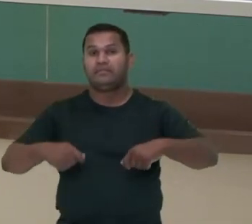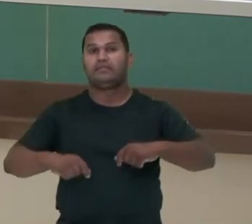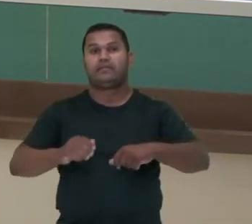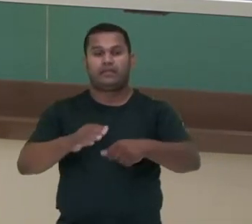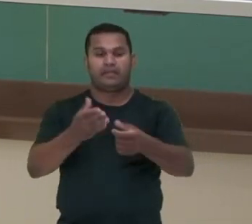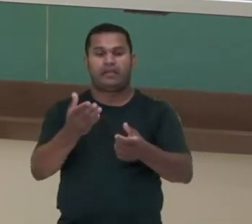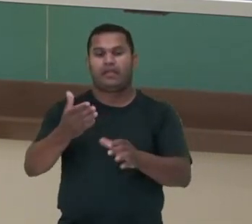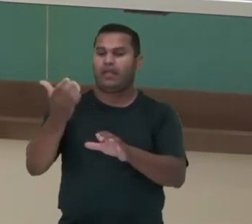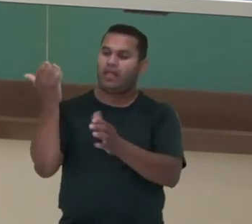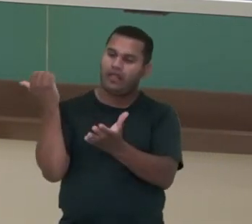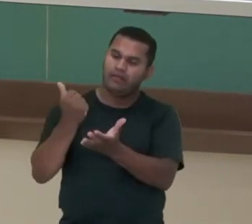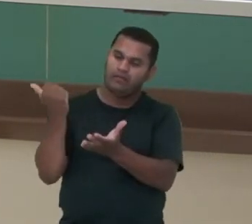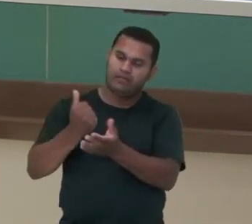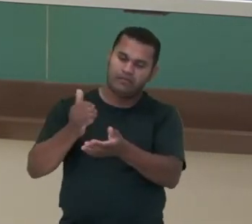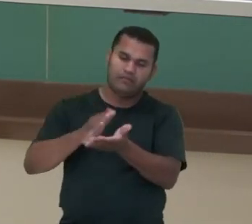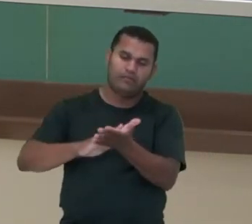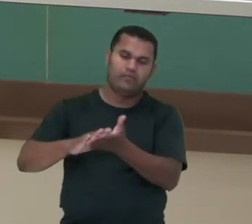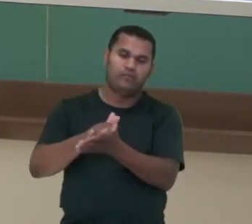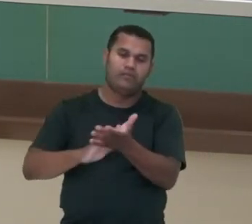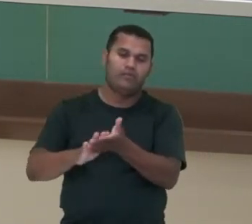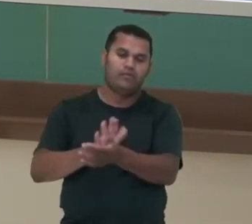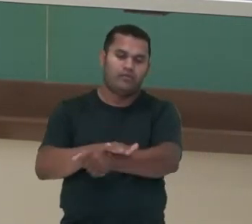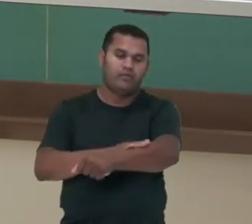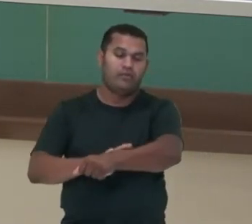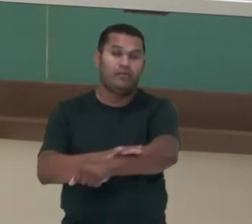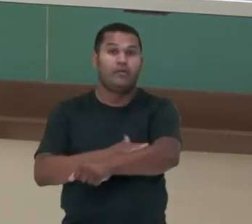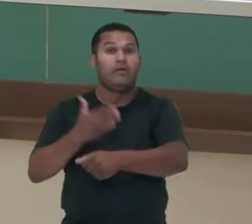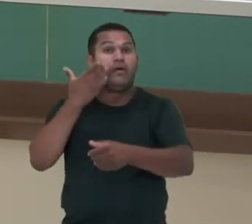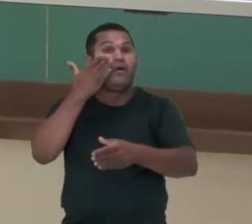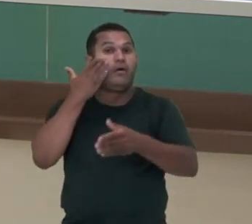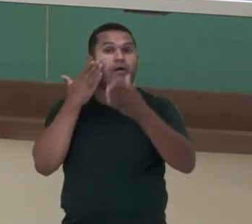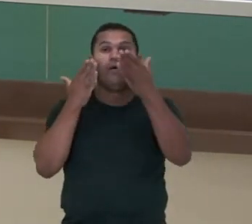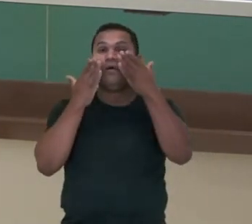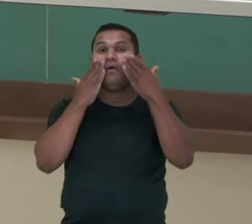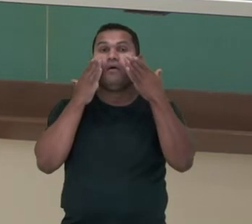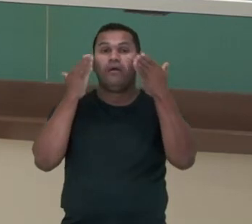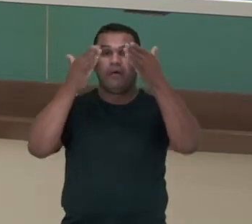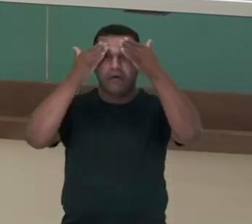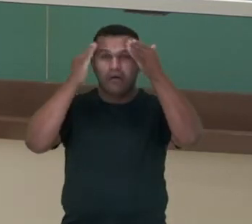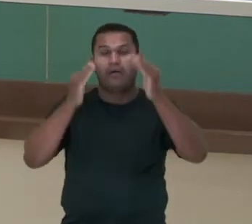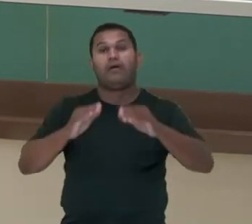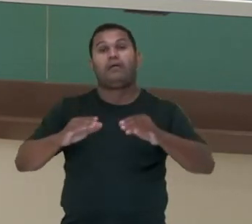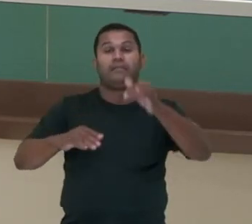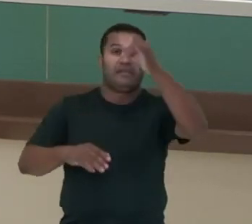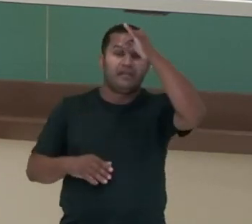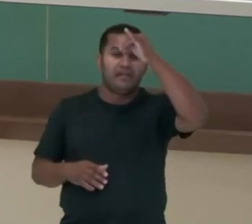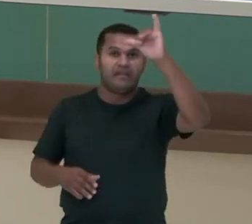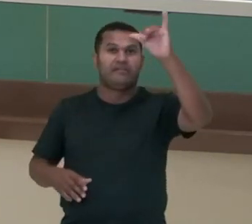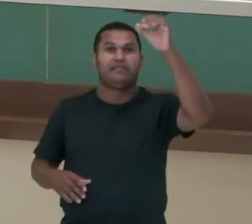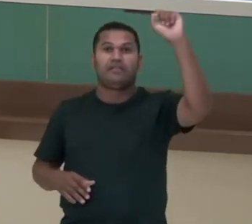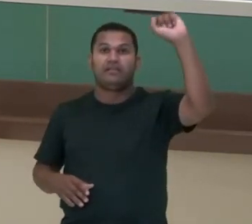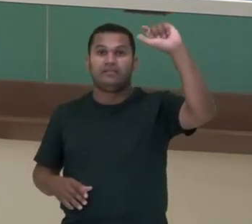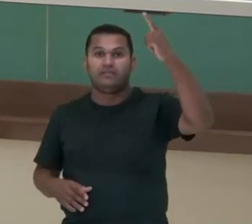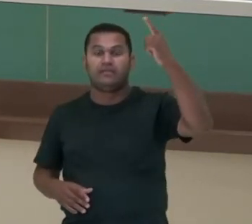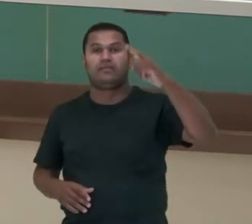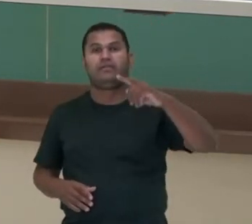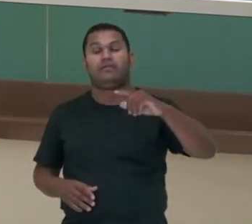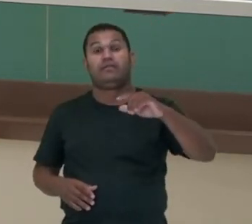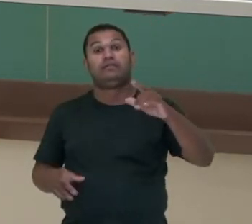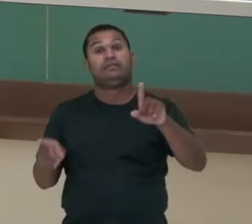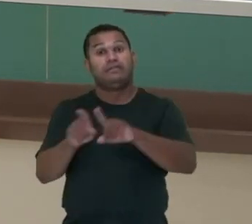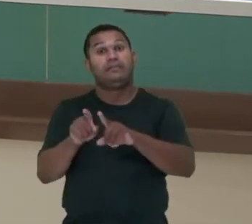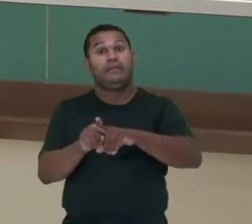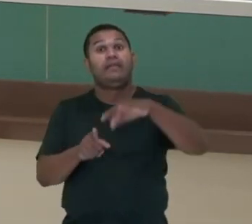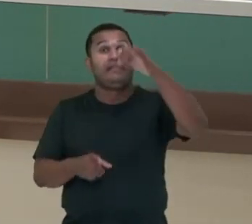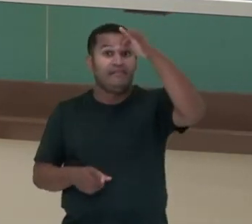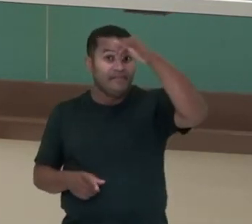né, de sol mesmo, próximo ao meio-dia. Reduzir o tempo de exposição direta ao sol, pensa aí na praia e tudo mais, né?